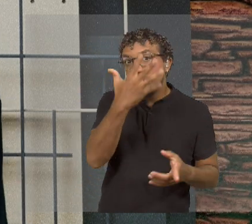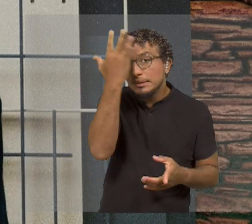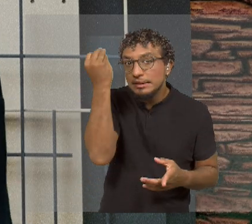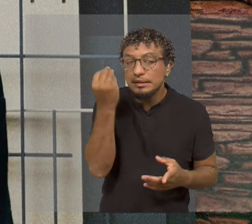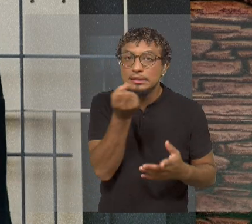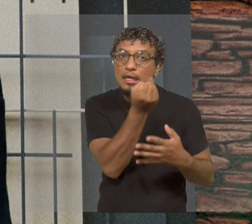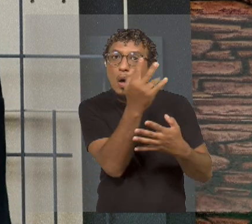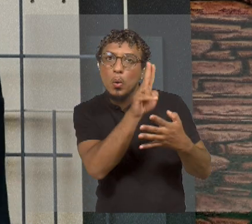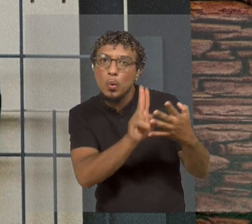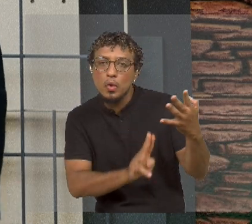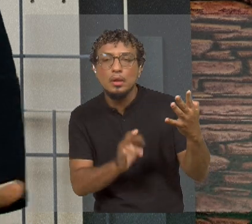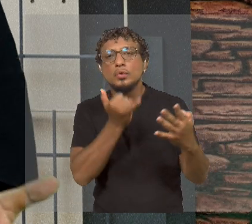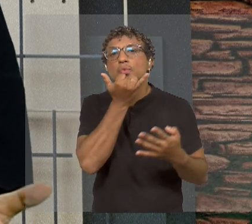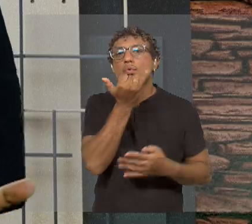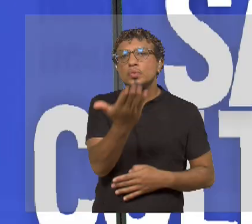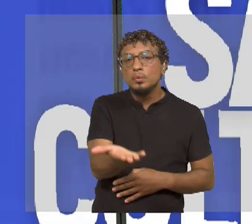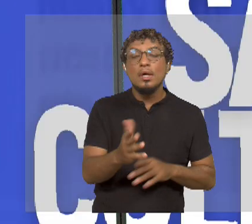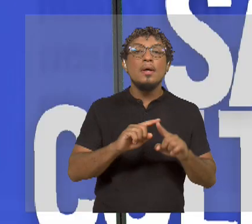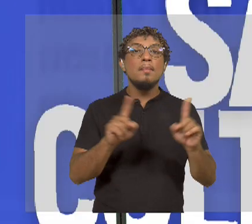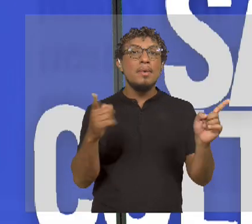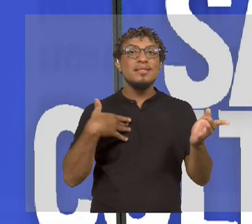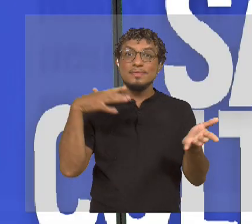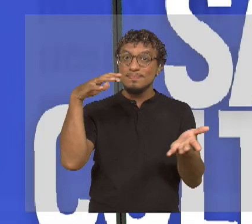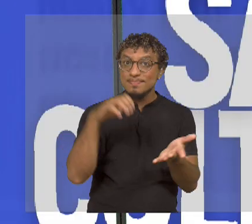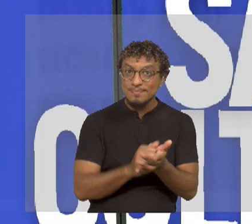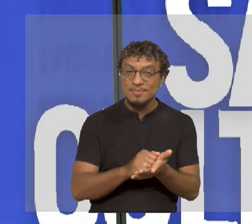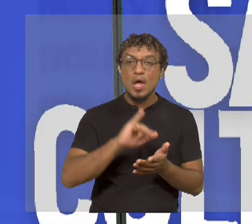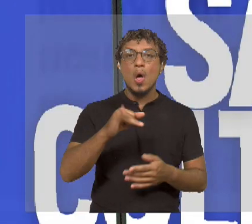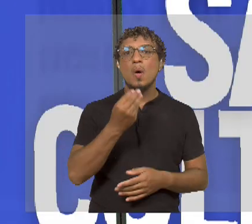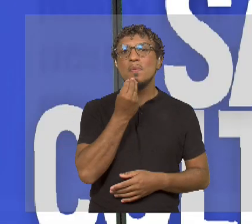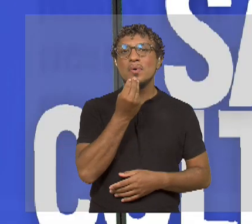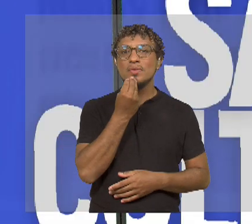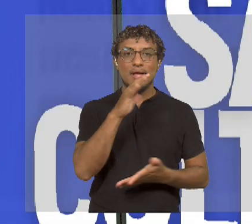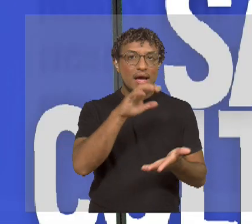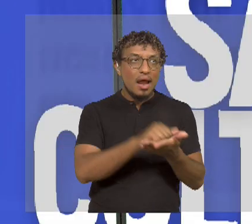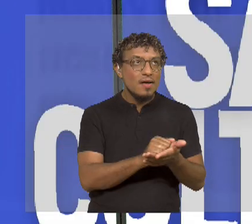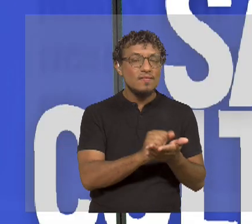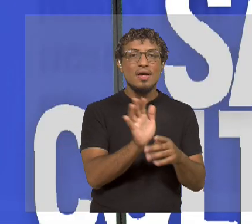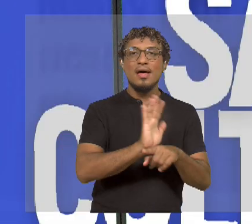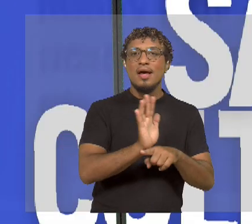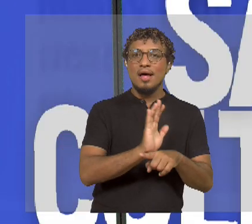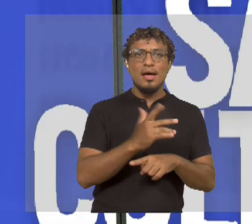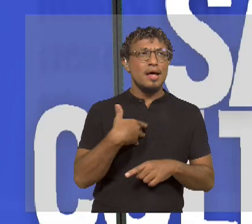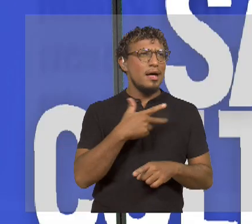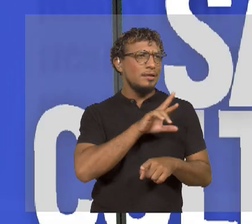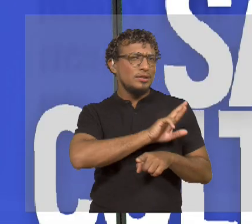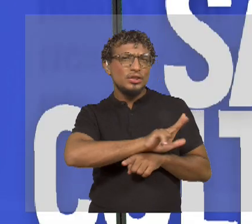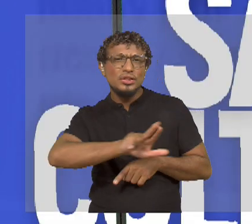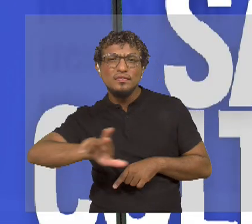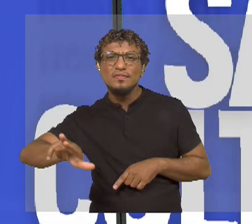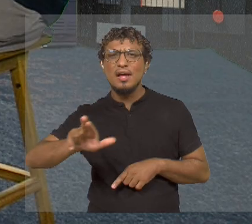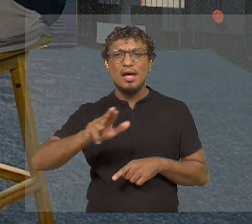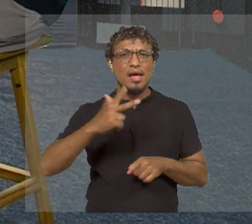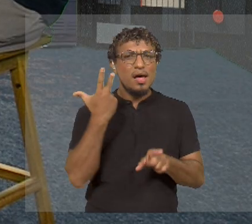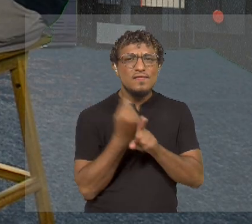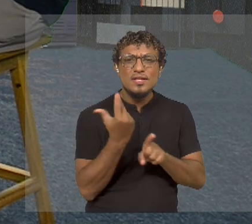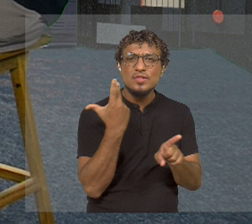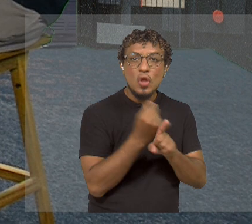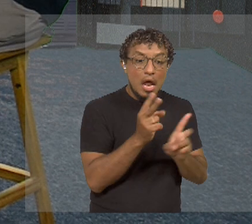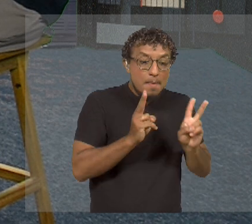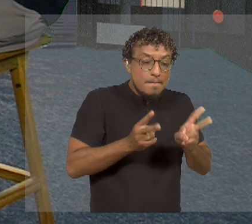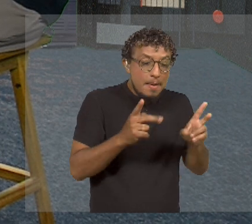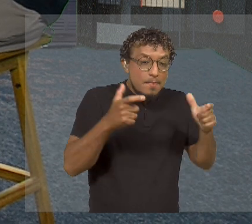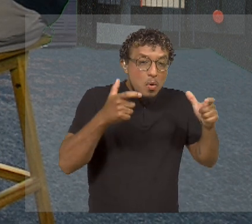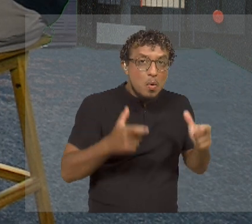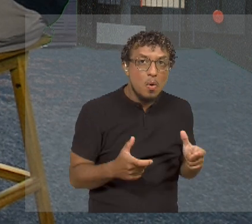desculpa. E tive a oportunidade de gravar um clipe. Então, ali foi várias vitórias e várias conquistas no mesmo